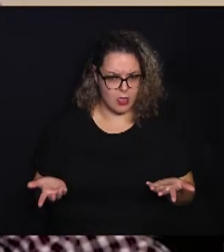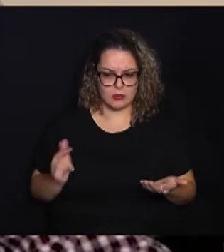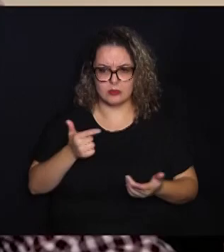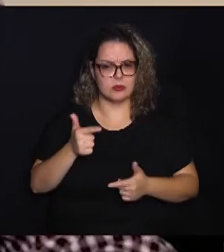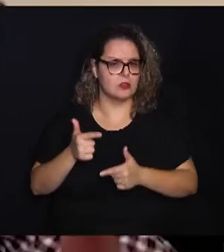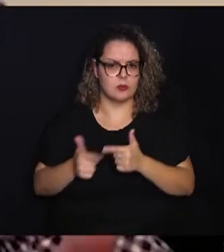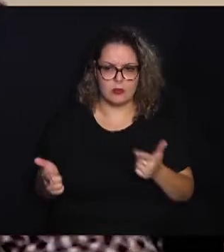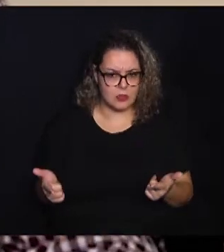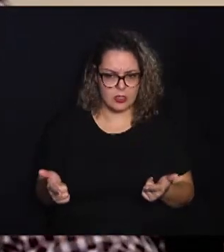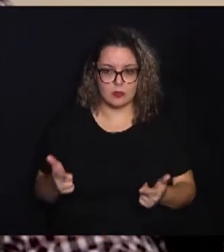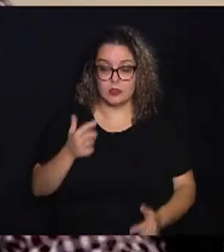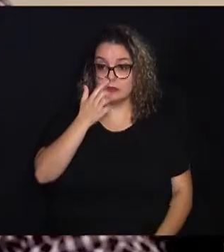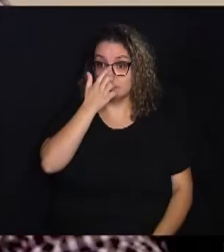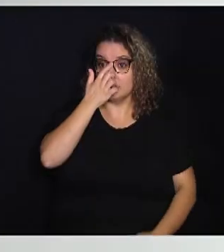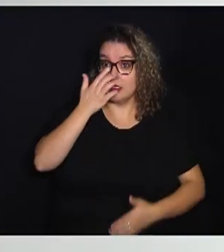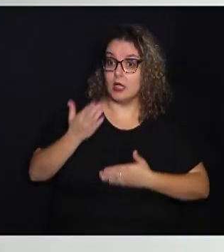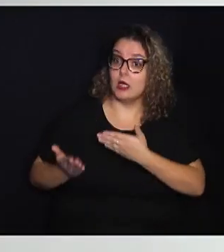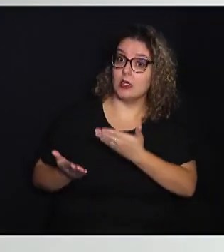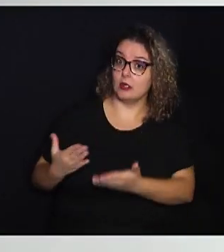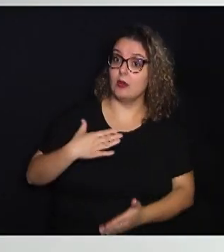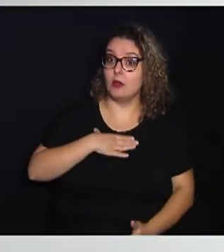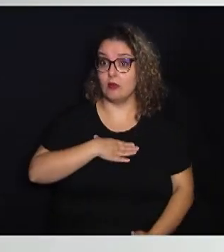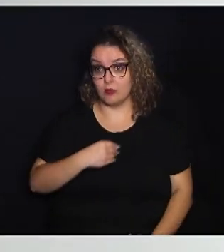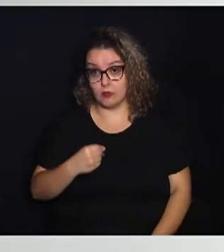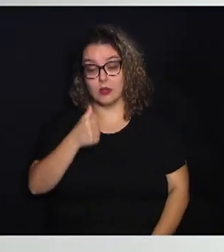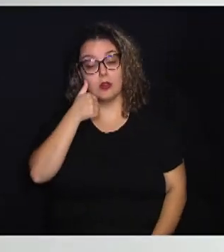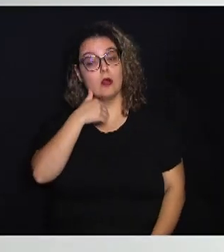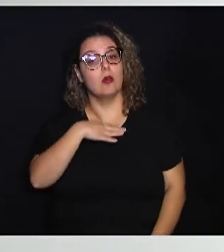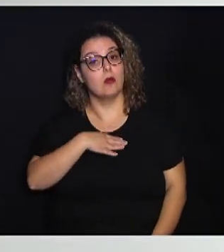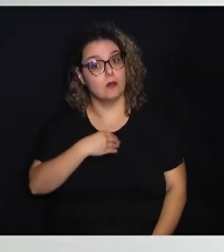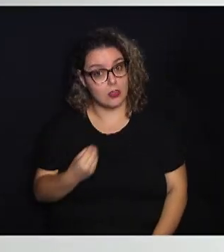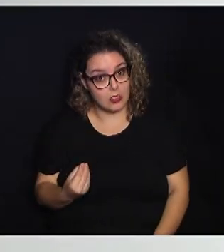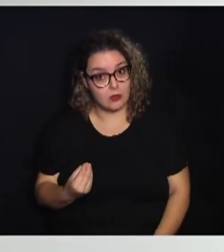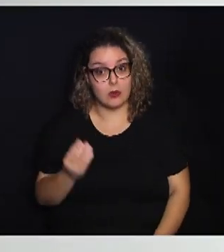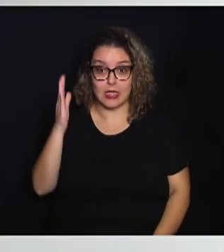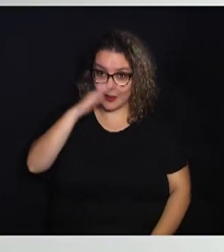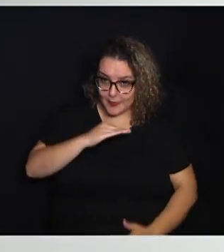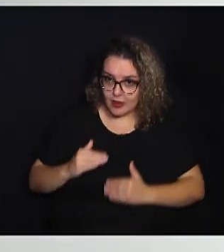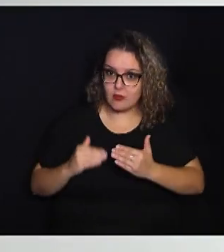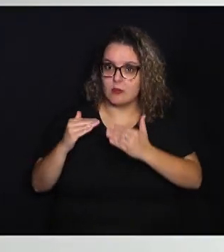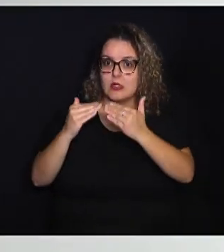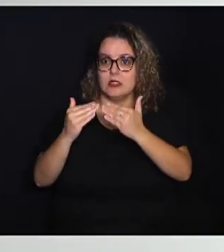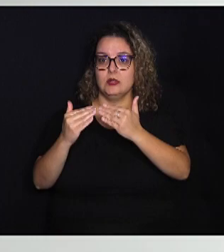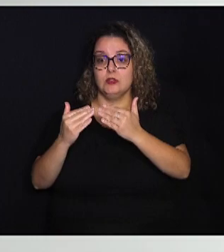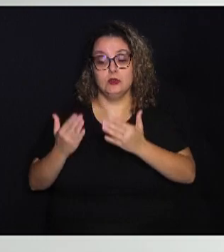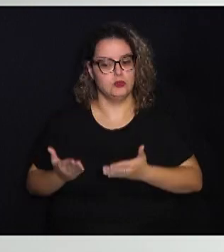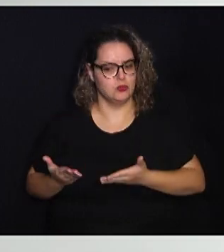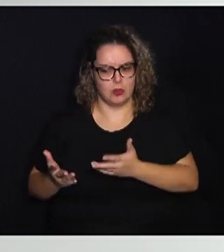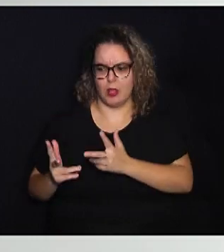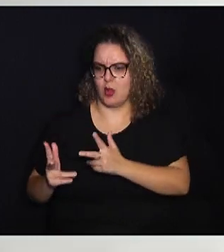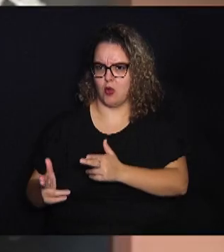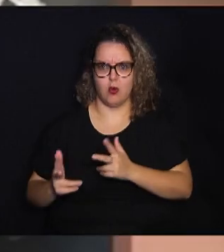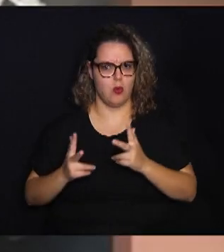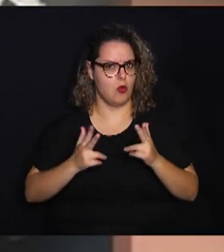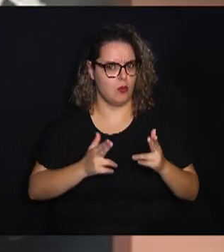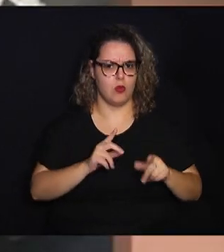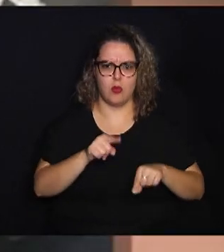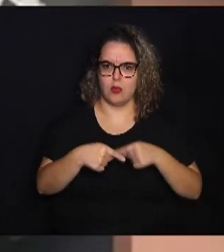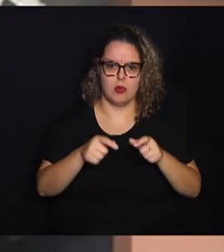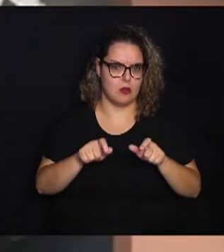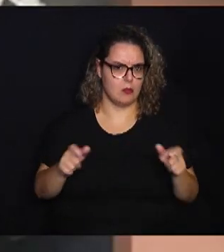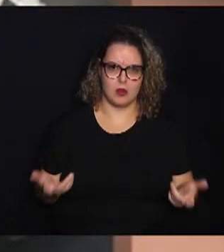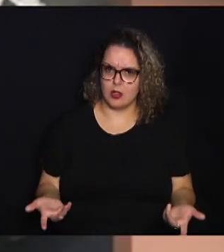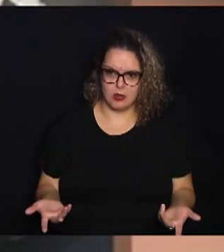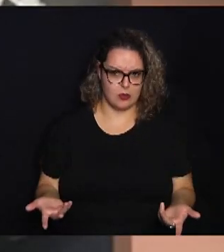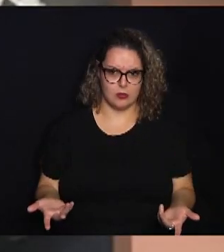você tratar esse seu filho ou essa sua filha com essa malformação da mesma maneira que você